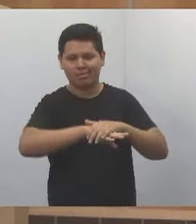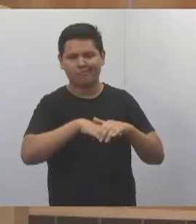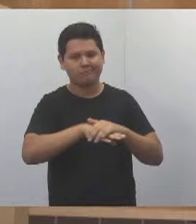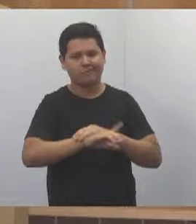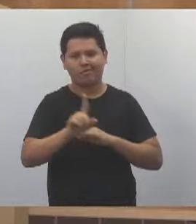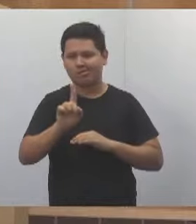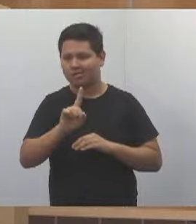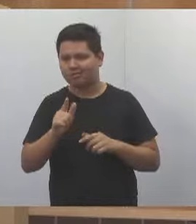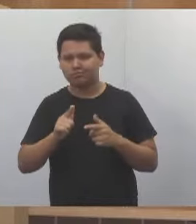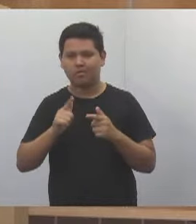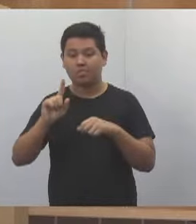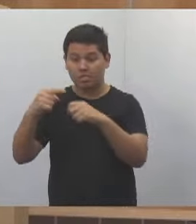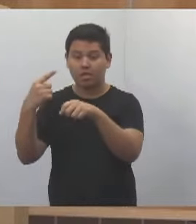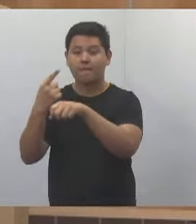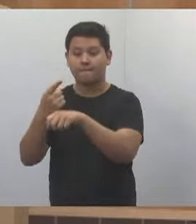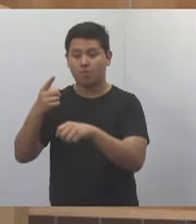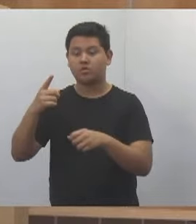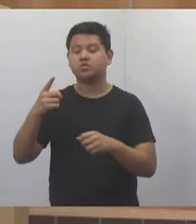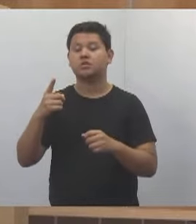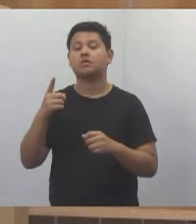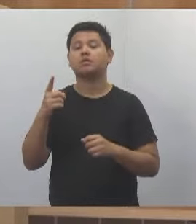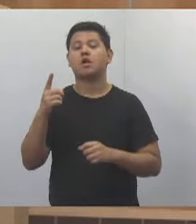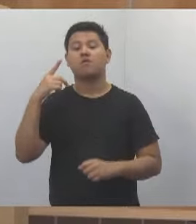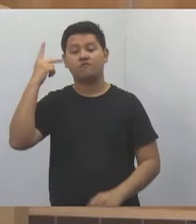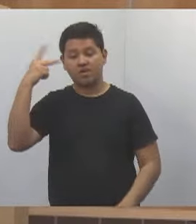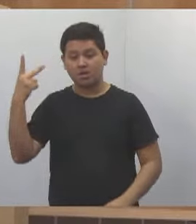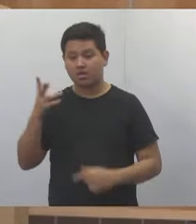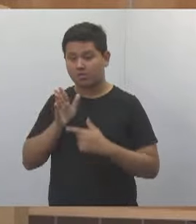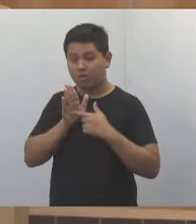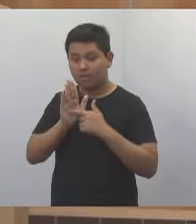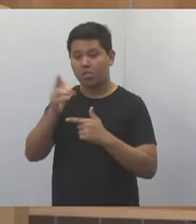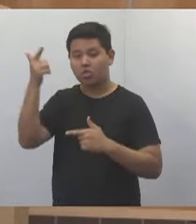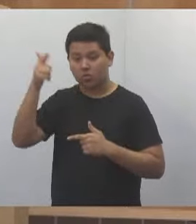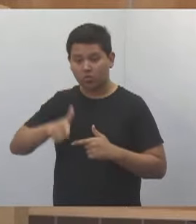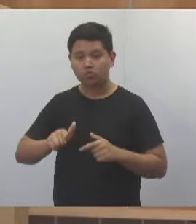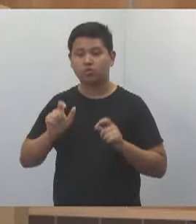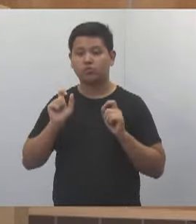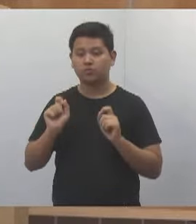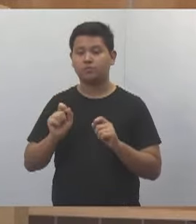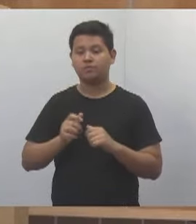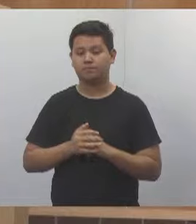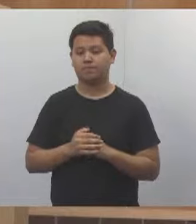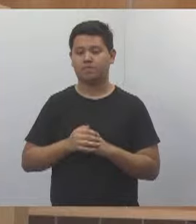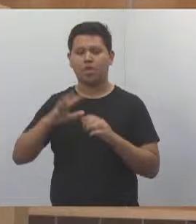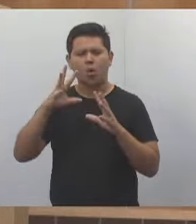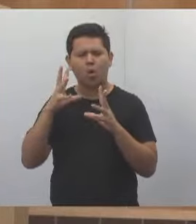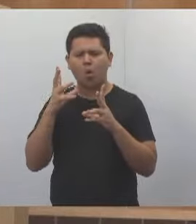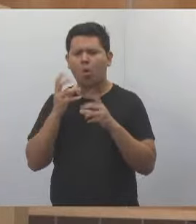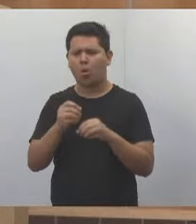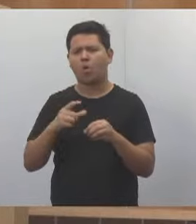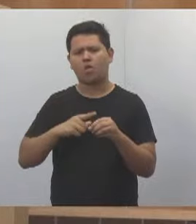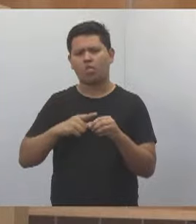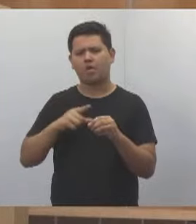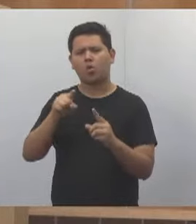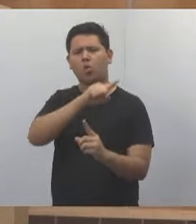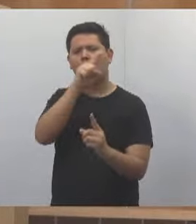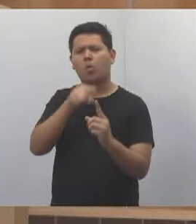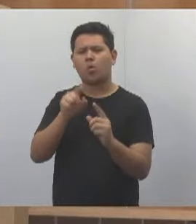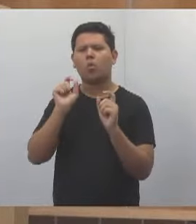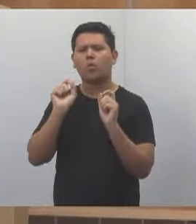para frente. Depois o vereador Abner apresentou esse projeto, mas tudo tem uma única